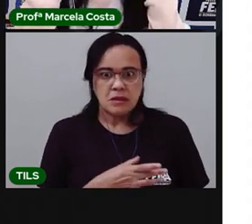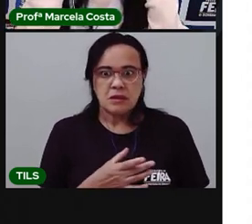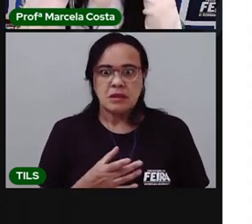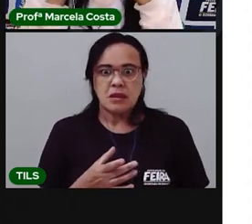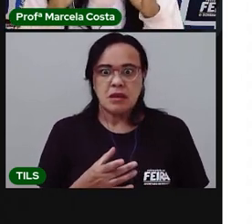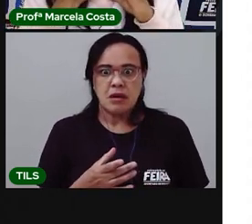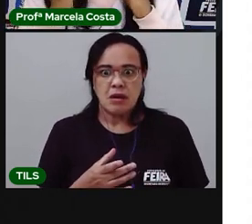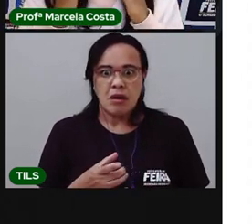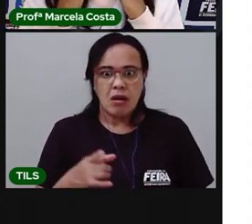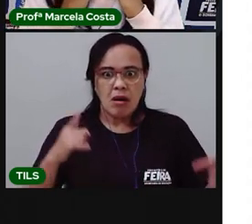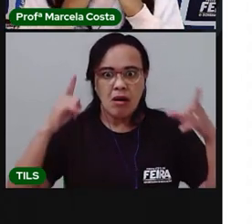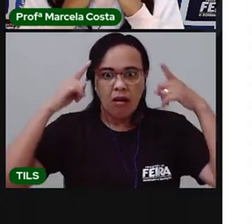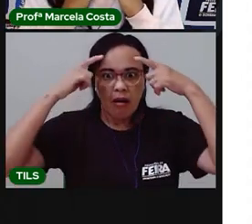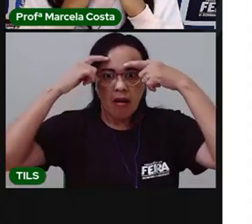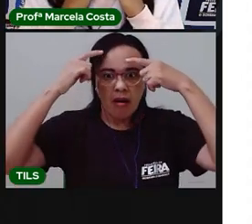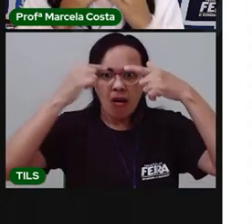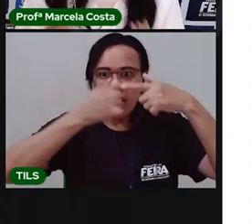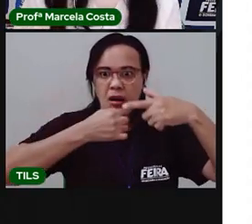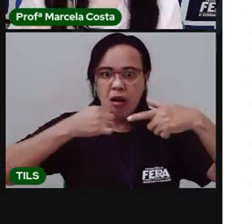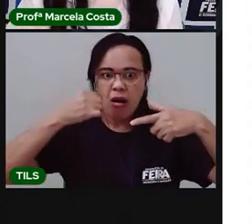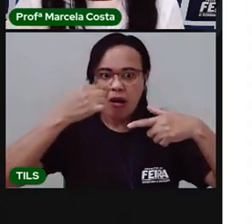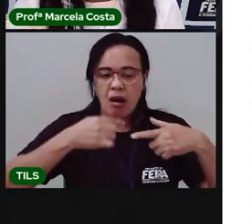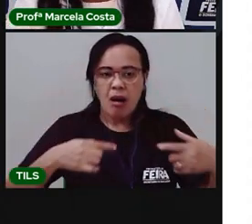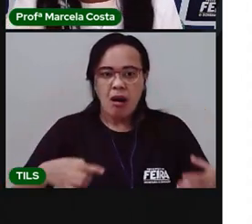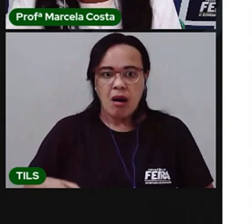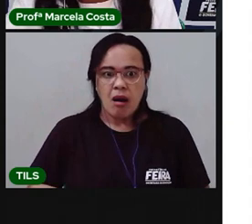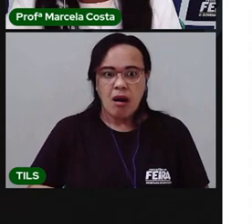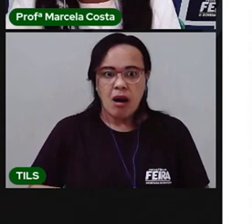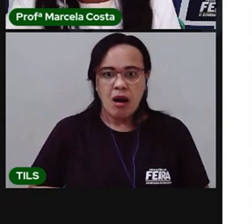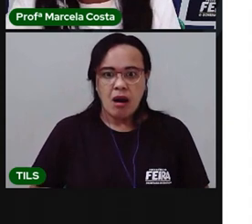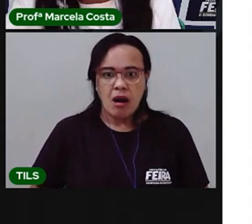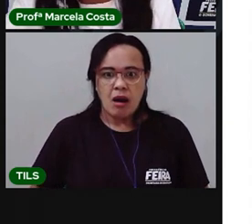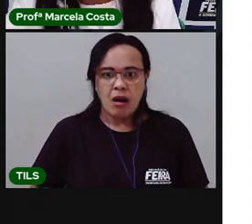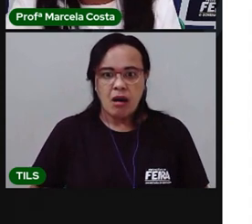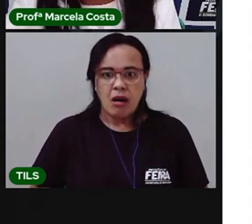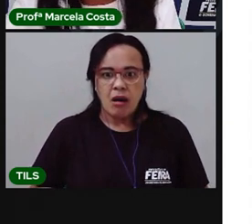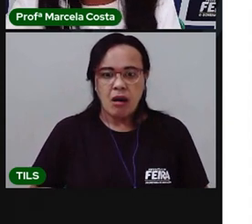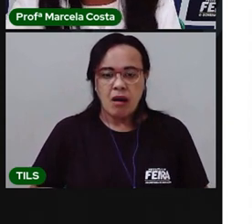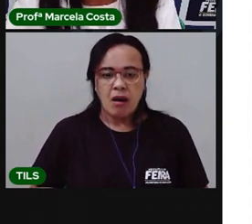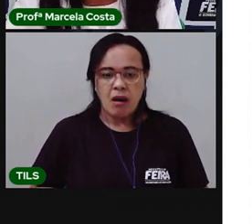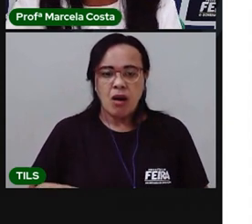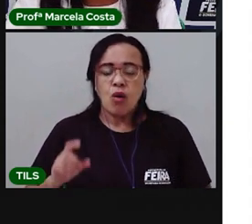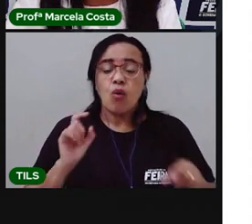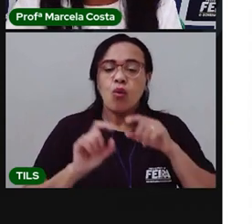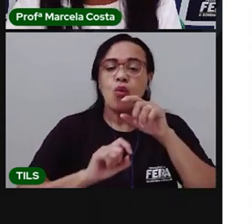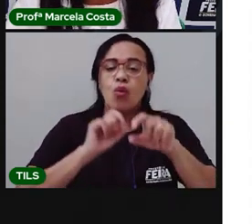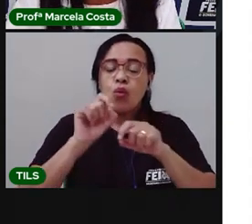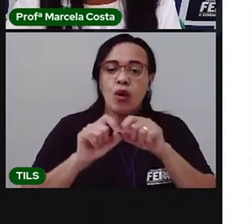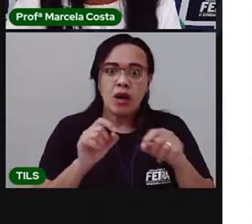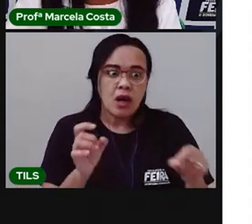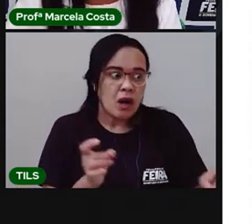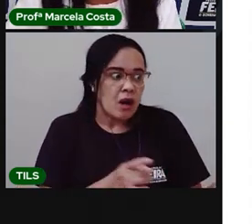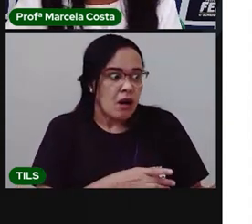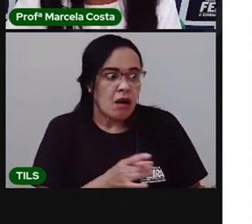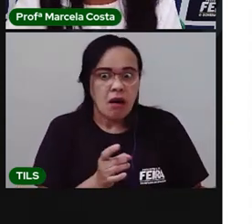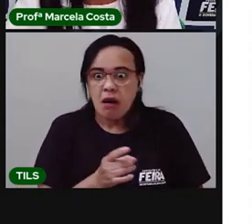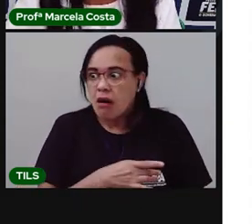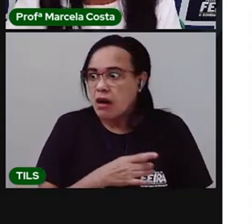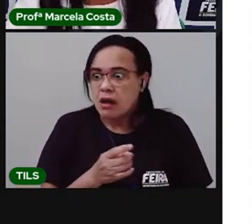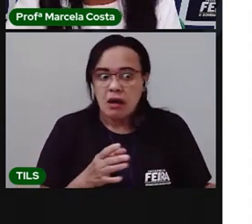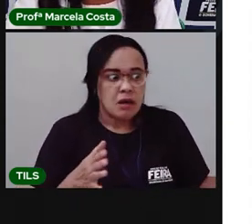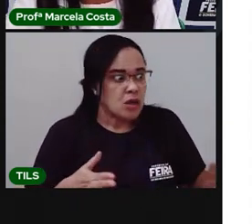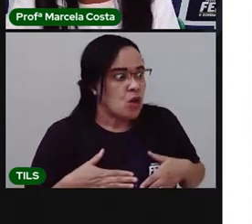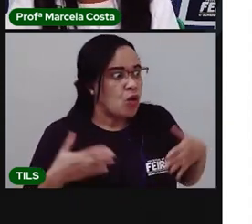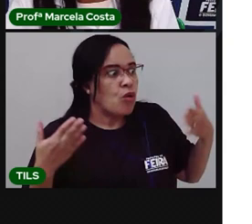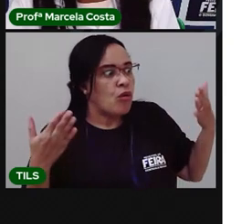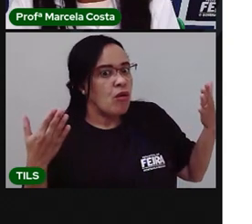para cima, abre a boca, né? Está expressando o que? Medo, né? Susto,